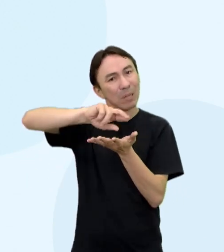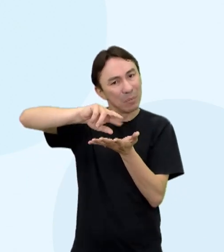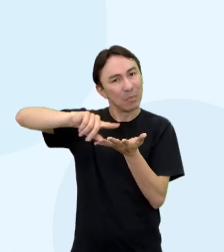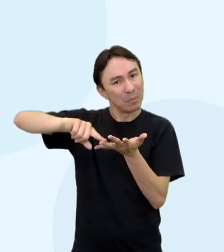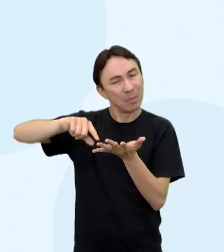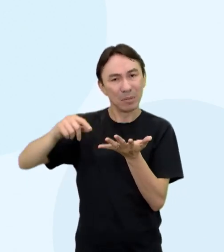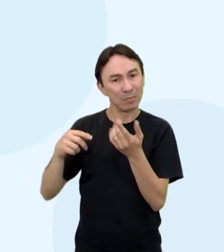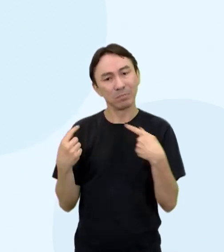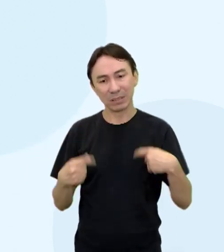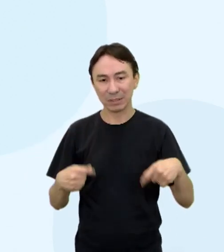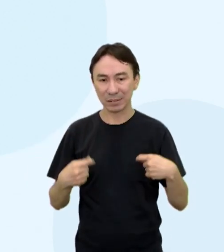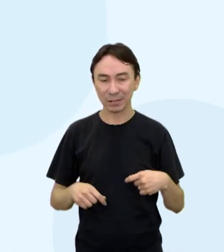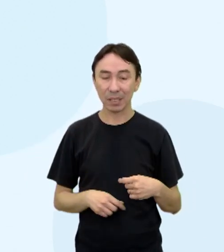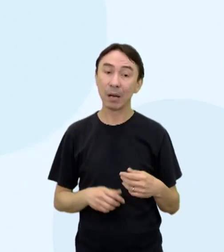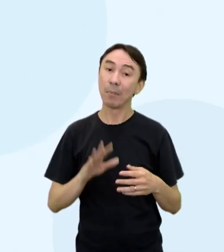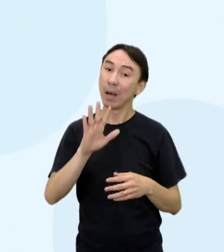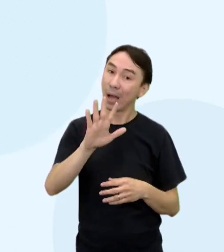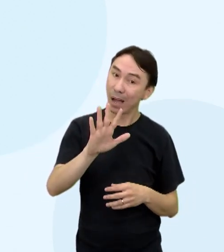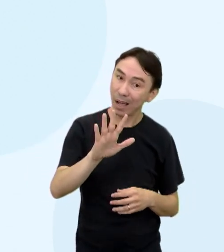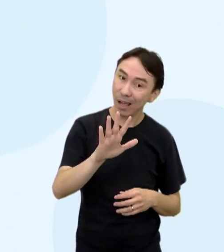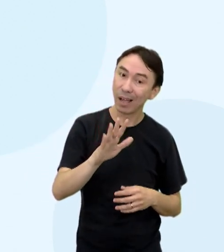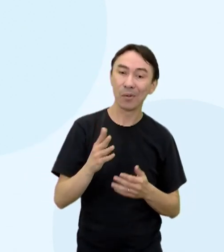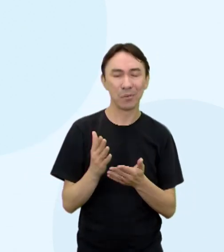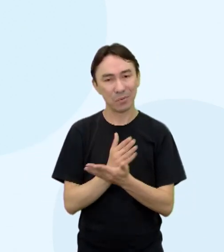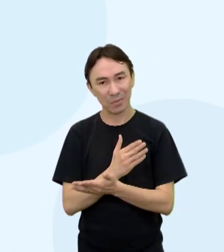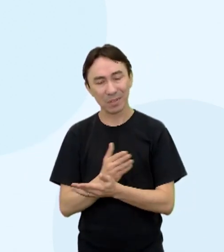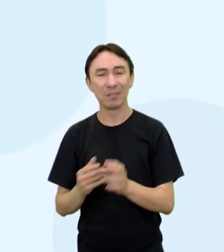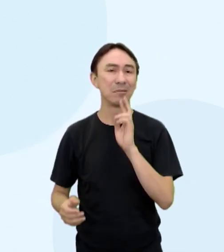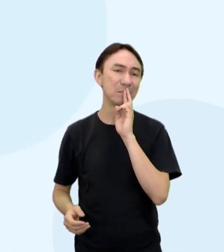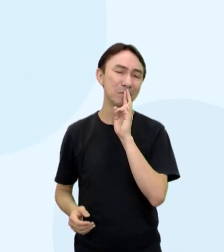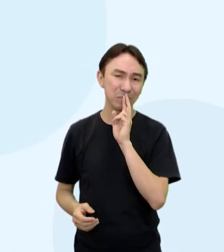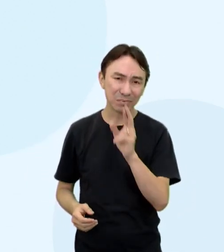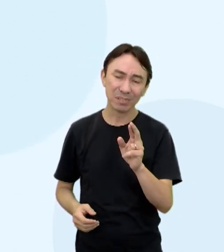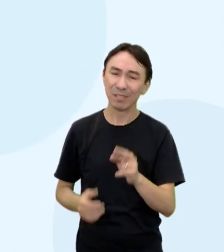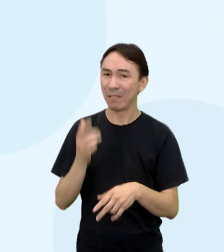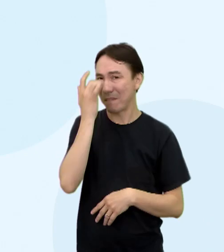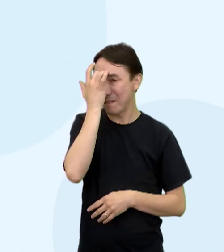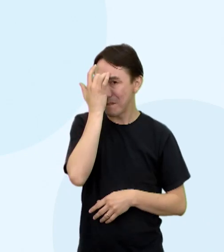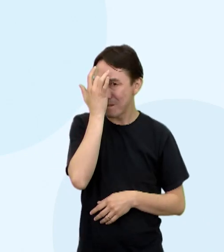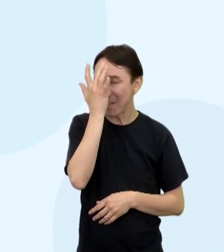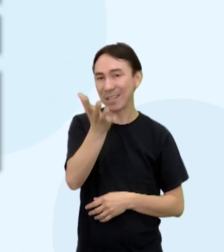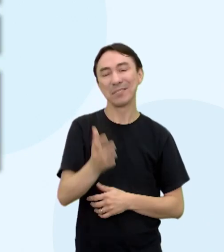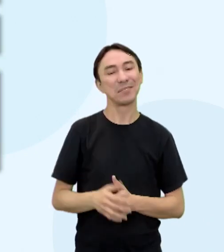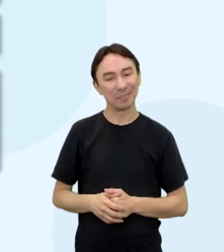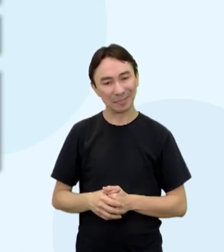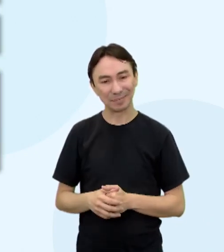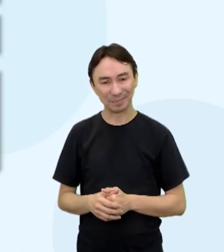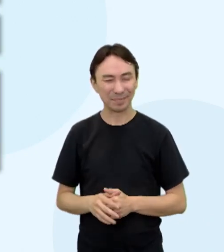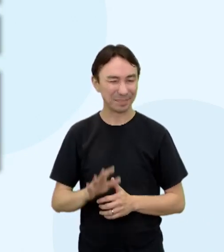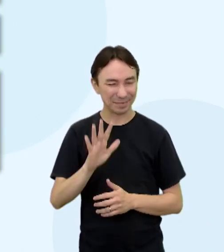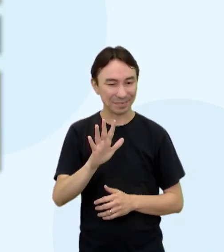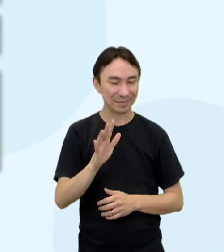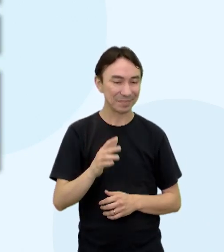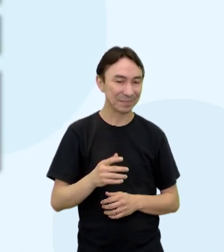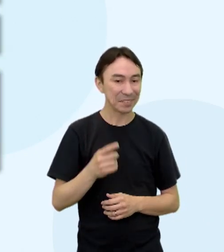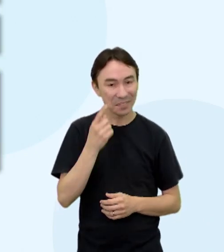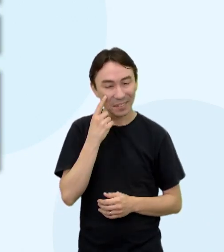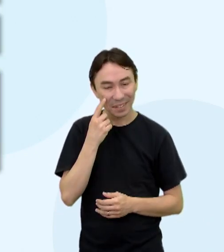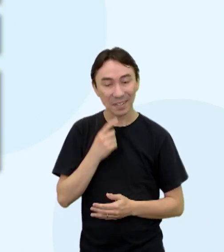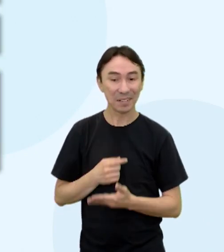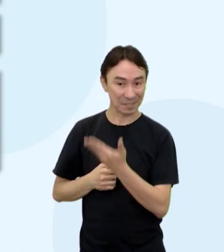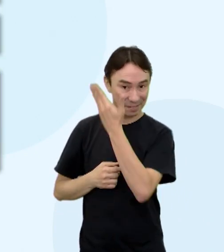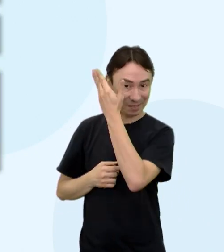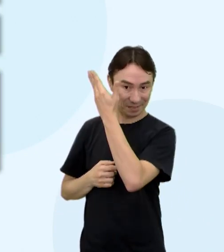Né? Outras são muito fáceis de se chegar a um resultado. E aí, ó, dá uma olhada, ó, volta as perguntinhas